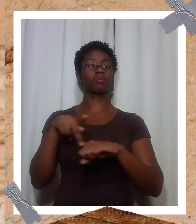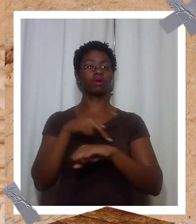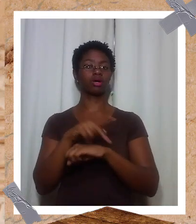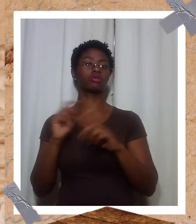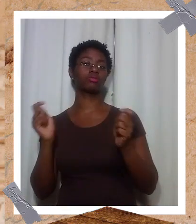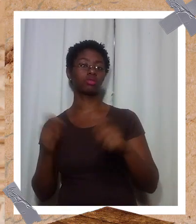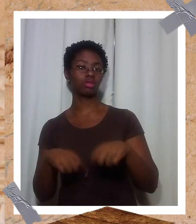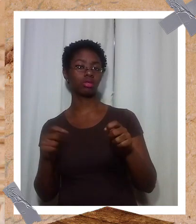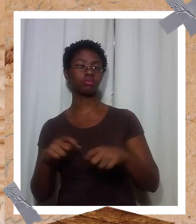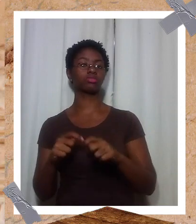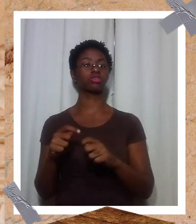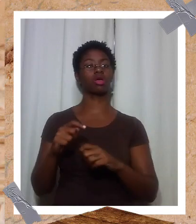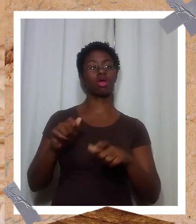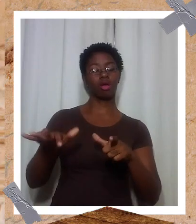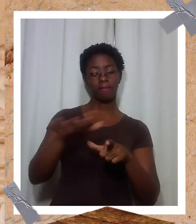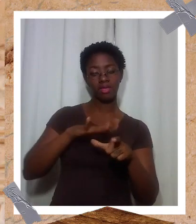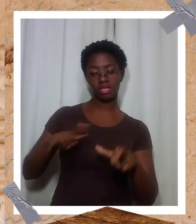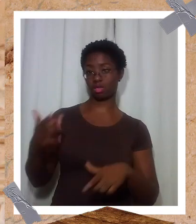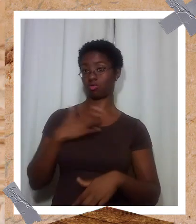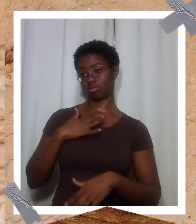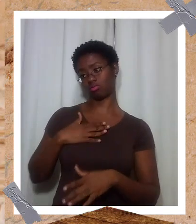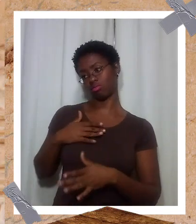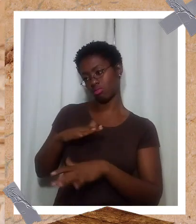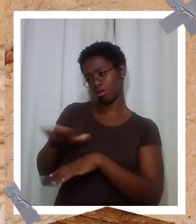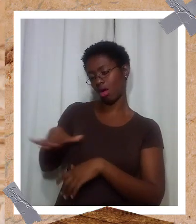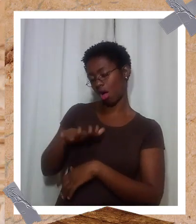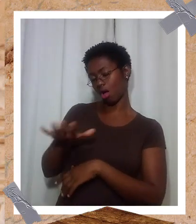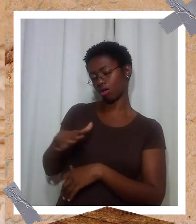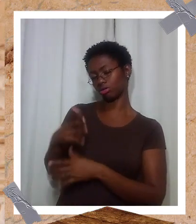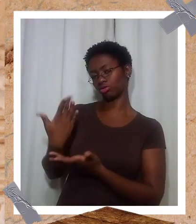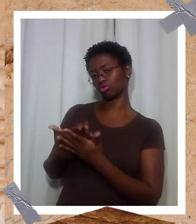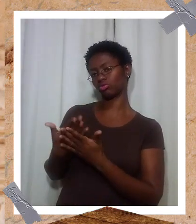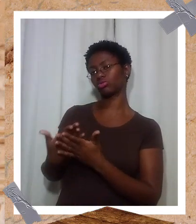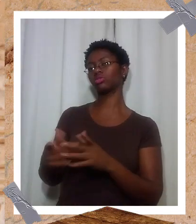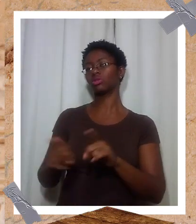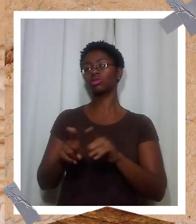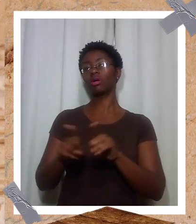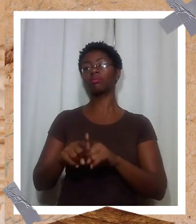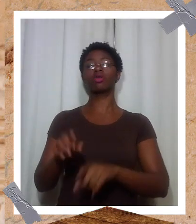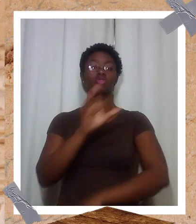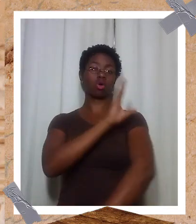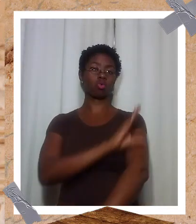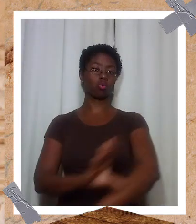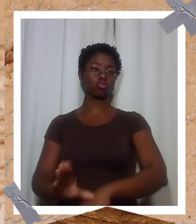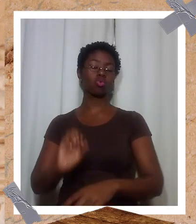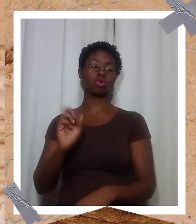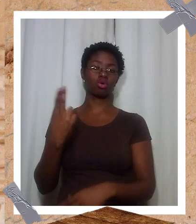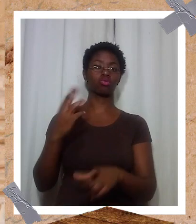questão ambiental, que é a minha área, seja ela na questão cultural da literatura, somente através da educação, do acesso à